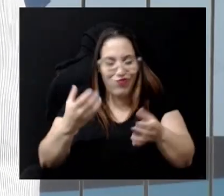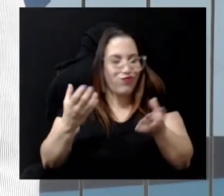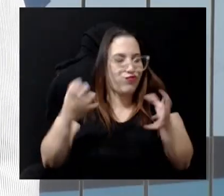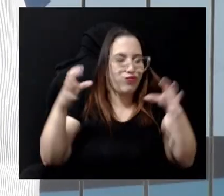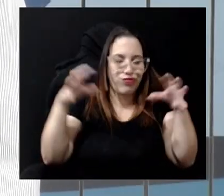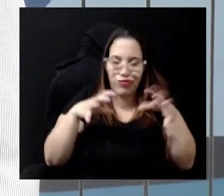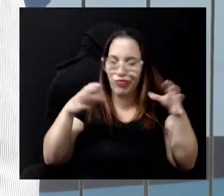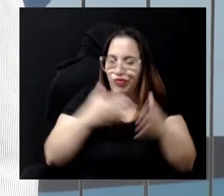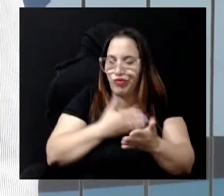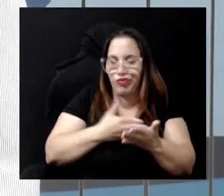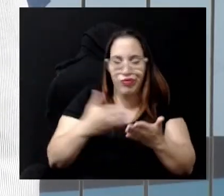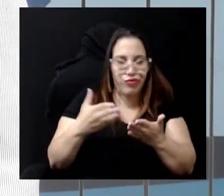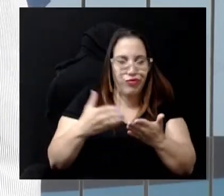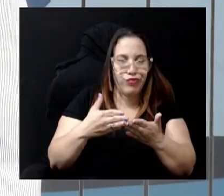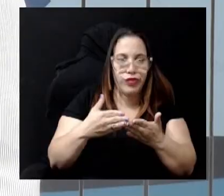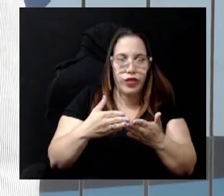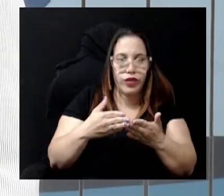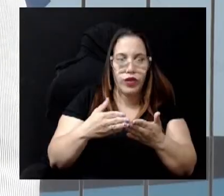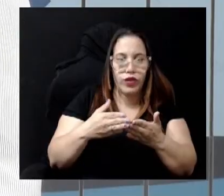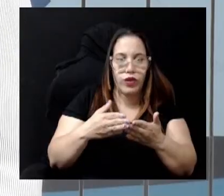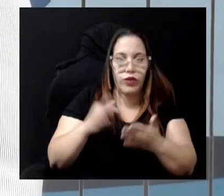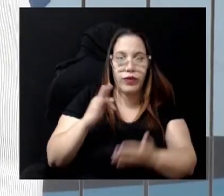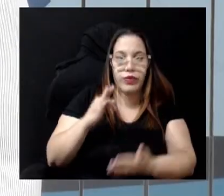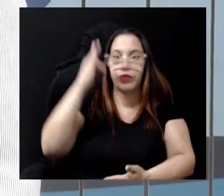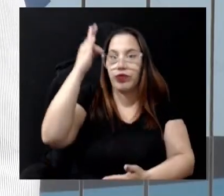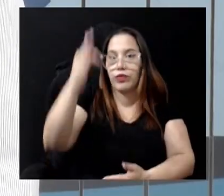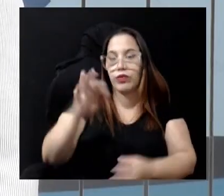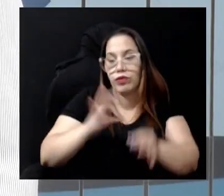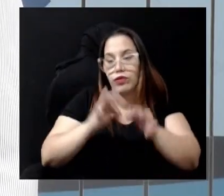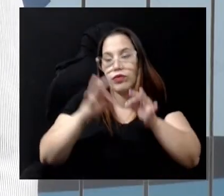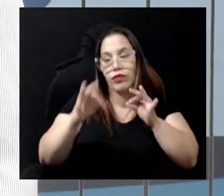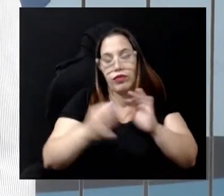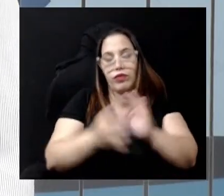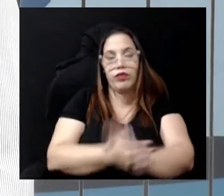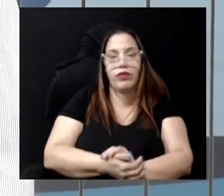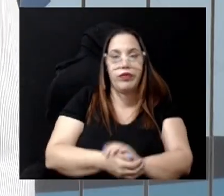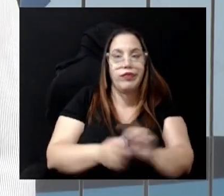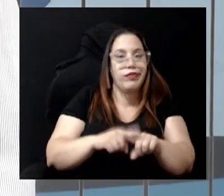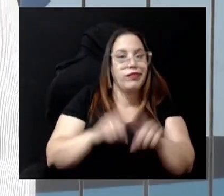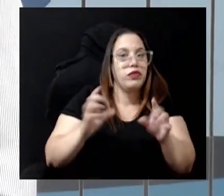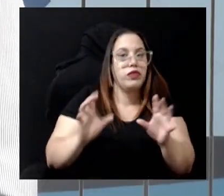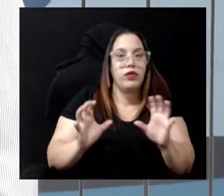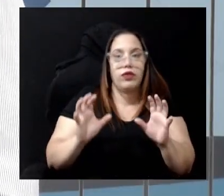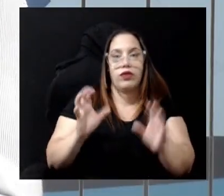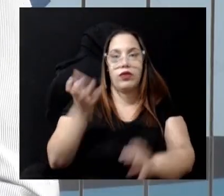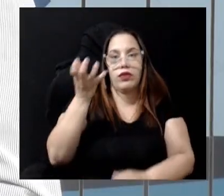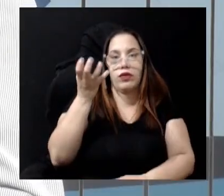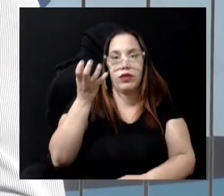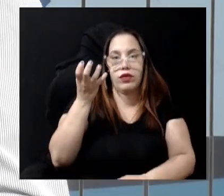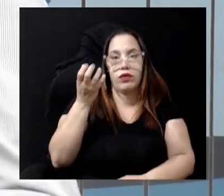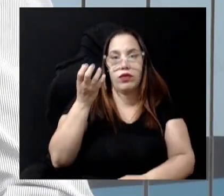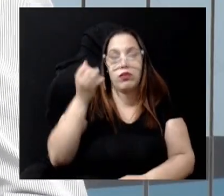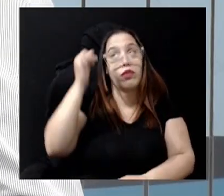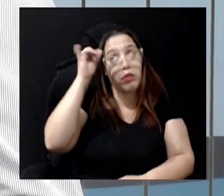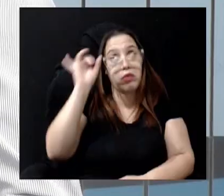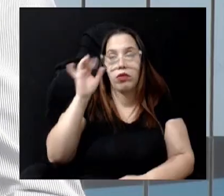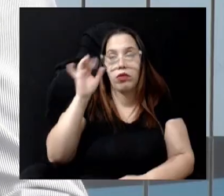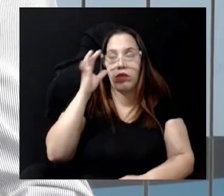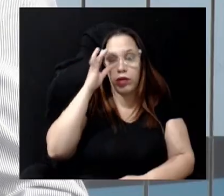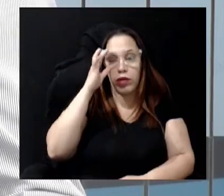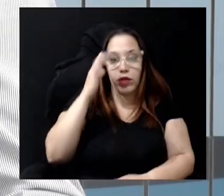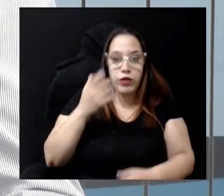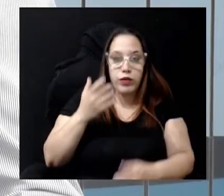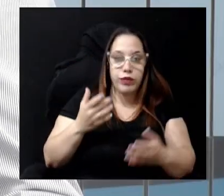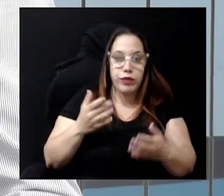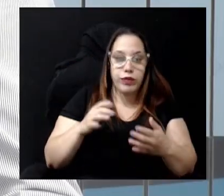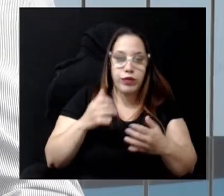elas despenquem no futuro não muito distante, mas enquanto não acontecer é importante ter prudência. Para gerar energia, no caso brasileiro, nós